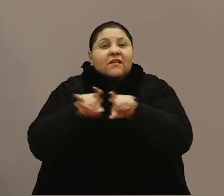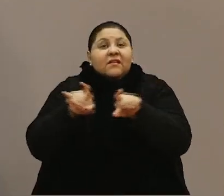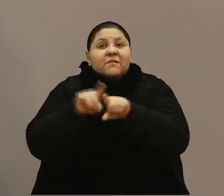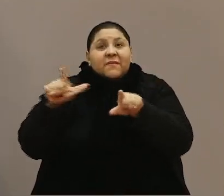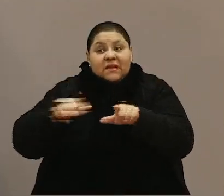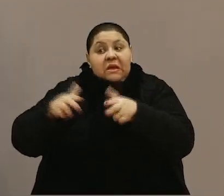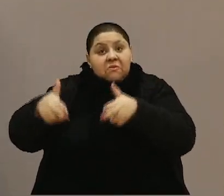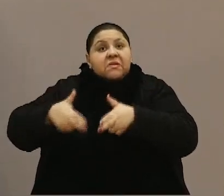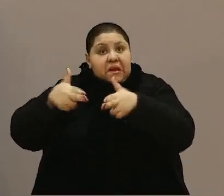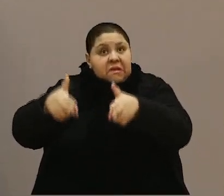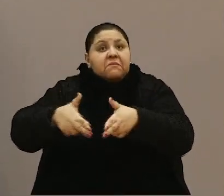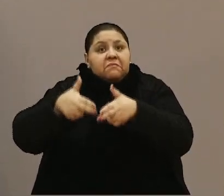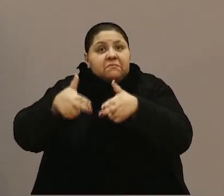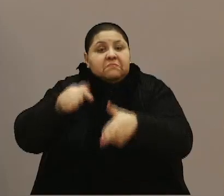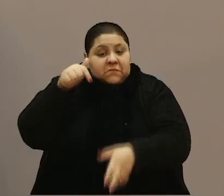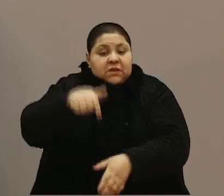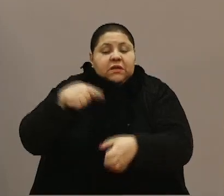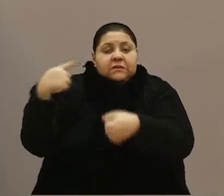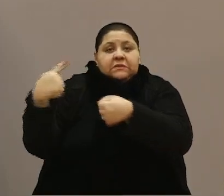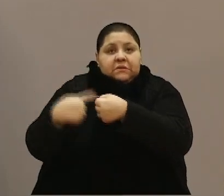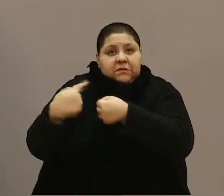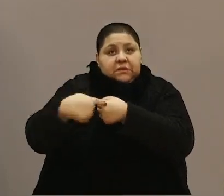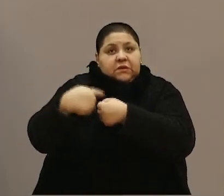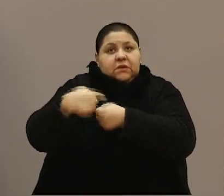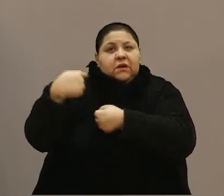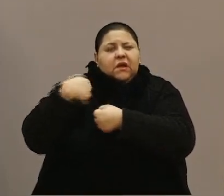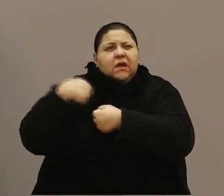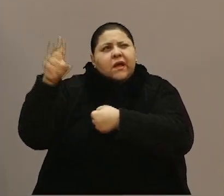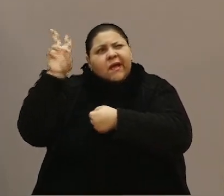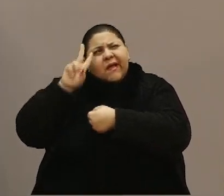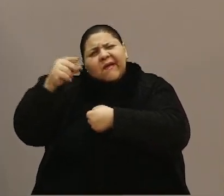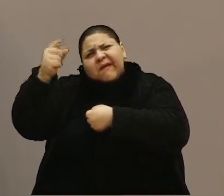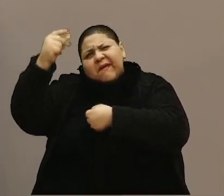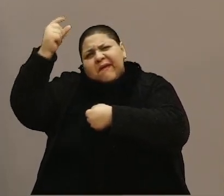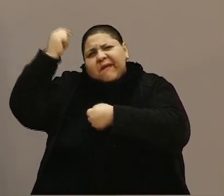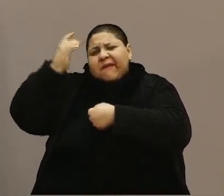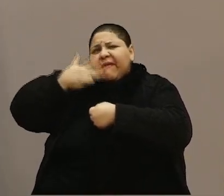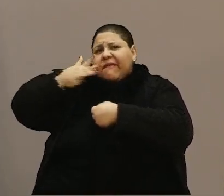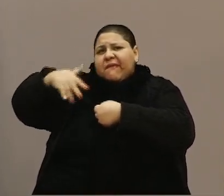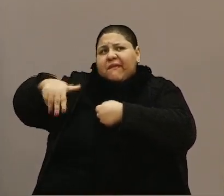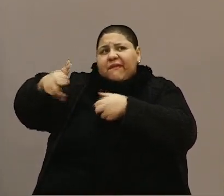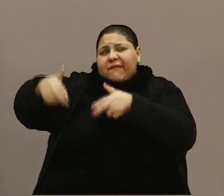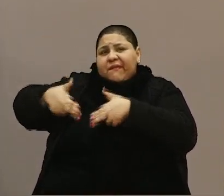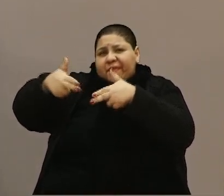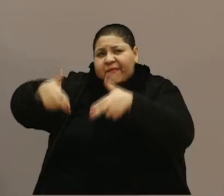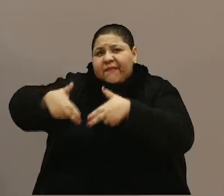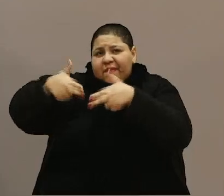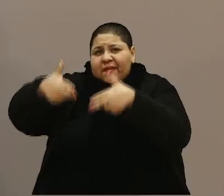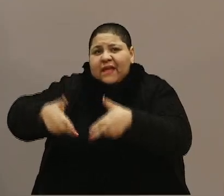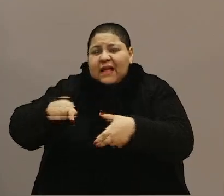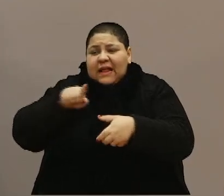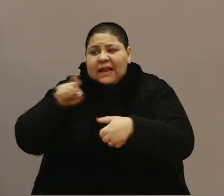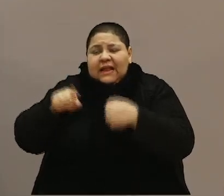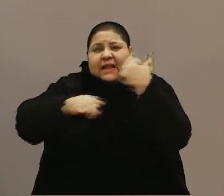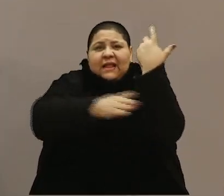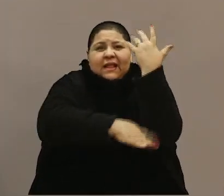lá. Né? E eu me remete muito à minha infância, essa questão do trem ali